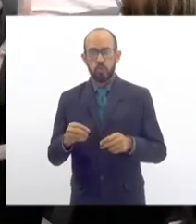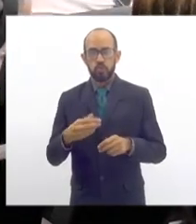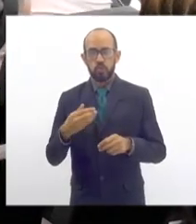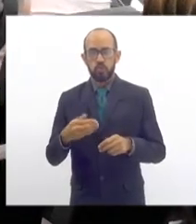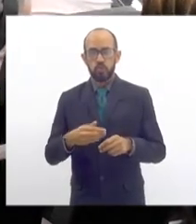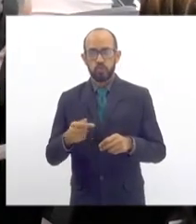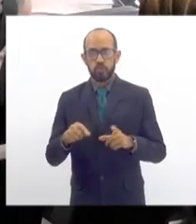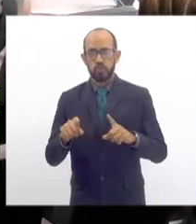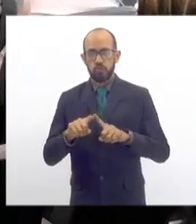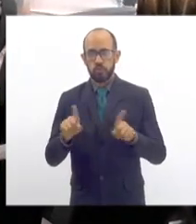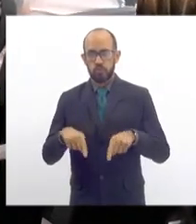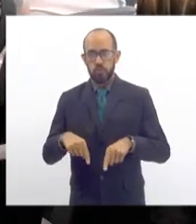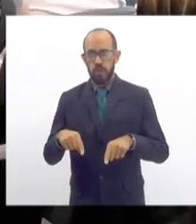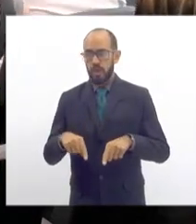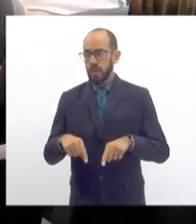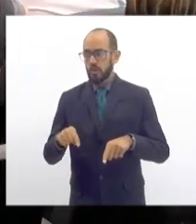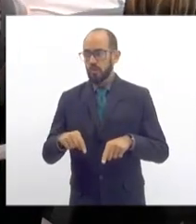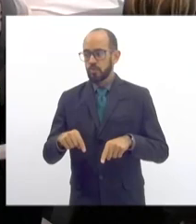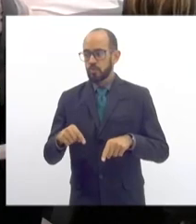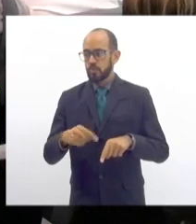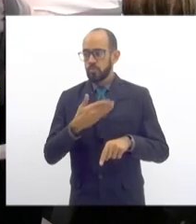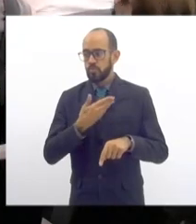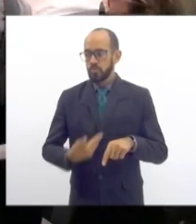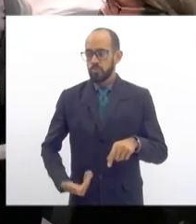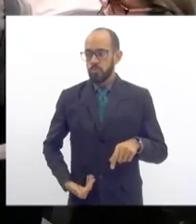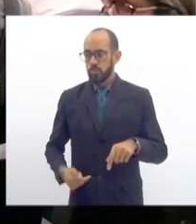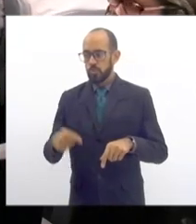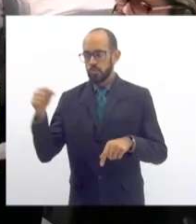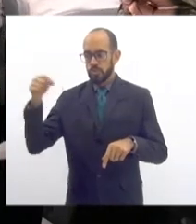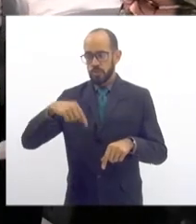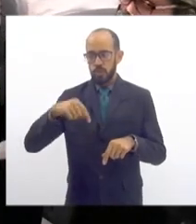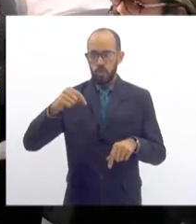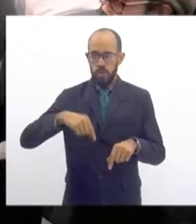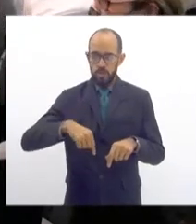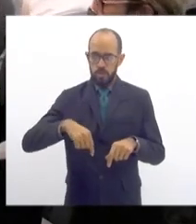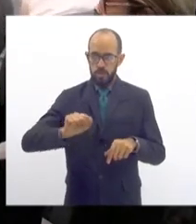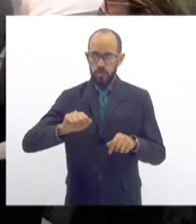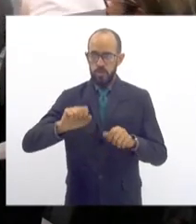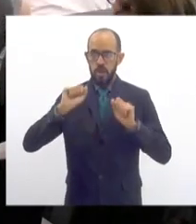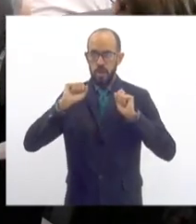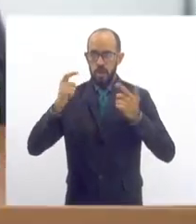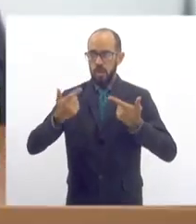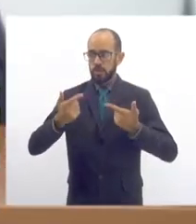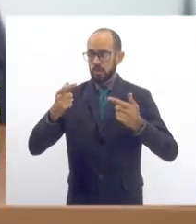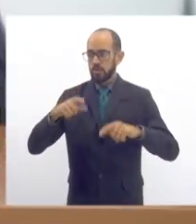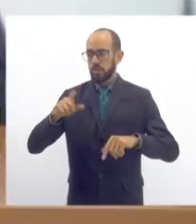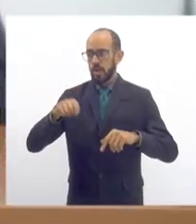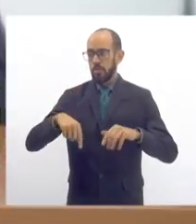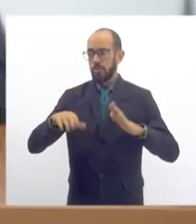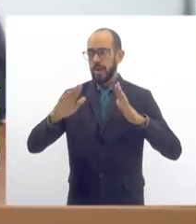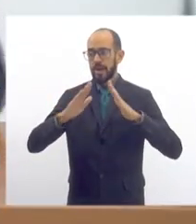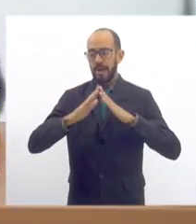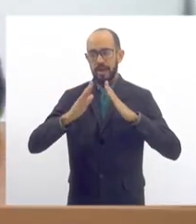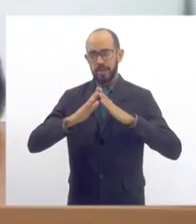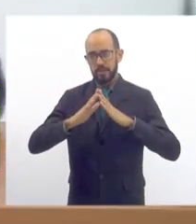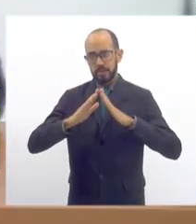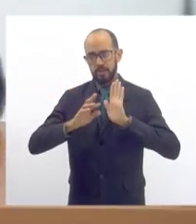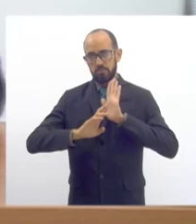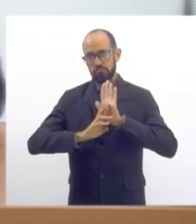públicos, no caso do DETRAN, servidores e servidoras, que estão aqui na Assembleia Legislativa, que é uma casa de representação popular e,